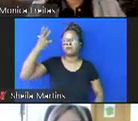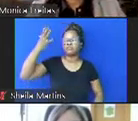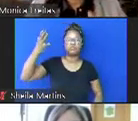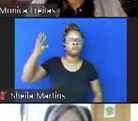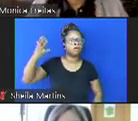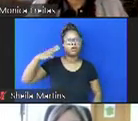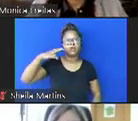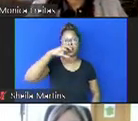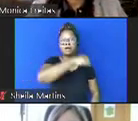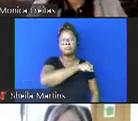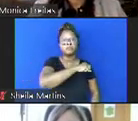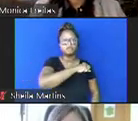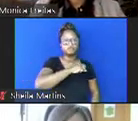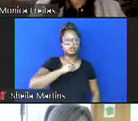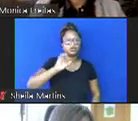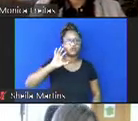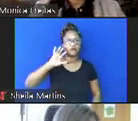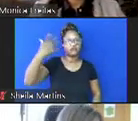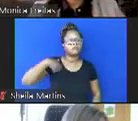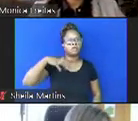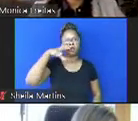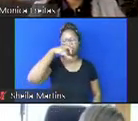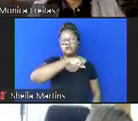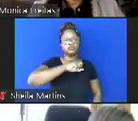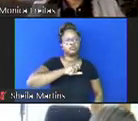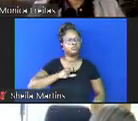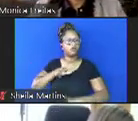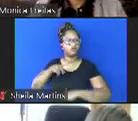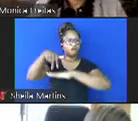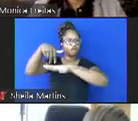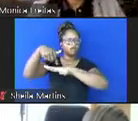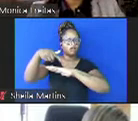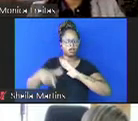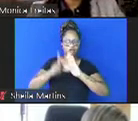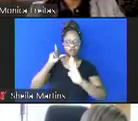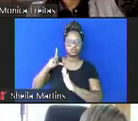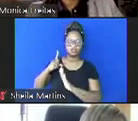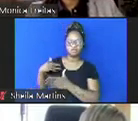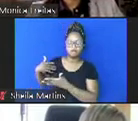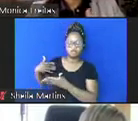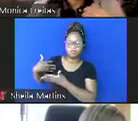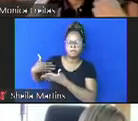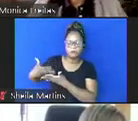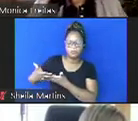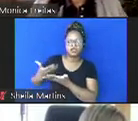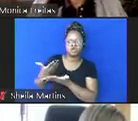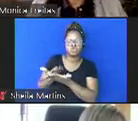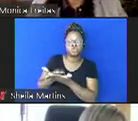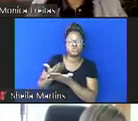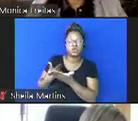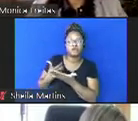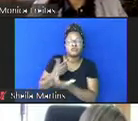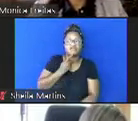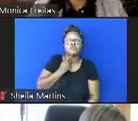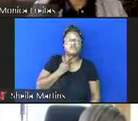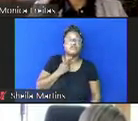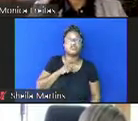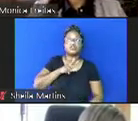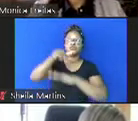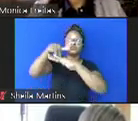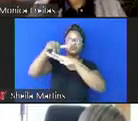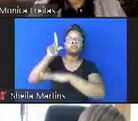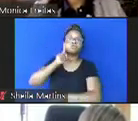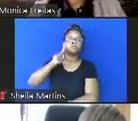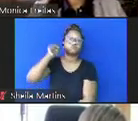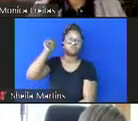muito abruptamente, digamos assim. Meu planejamento tinha sido, ao longo de toda a minha carreira, ir para os Estados Unidos, e de última hora eu mudei para a